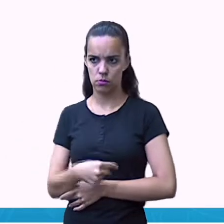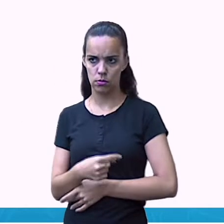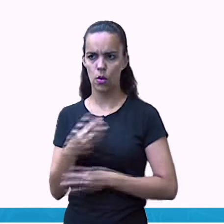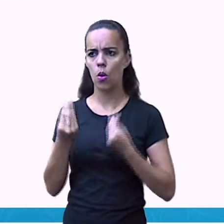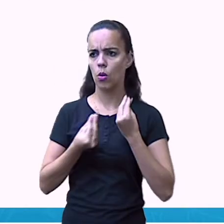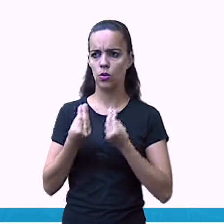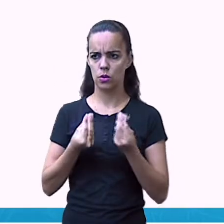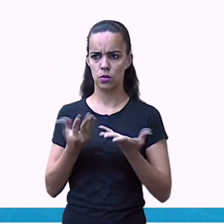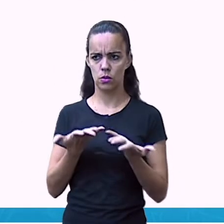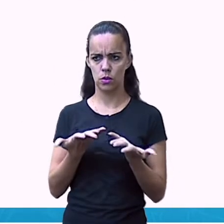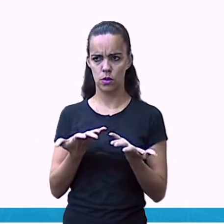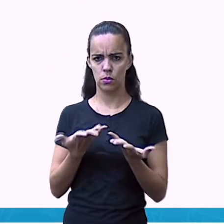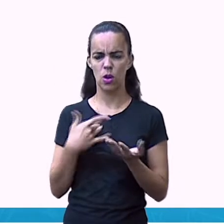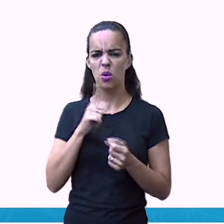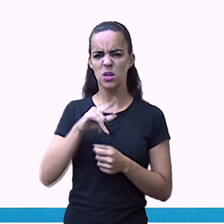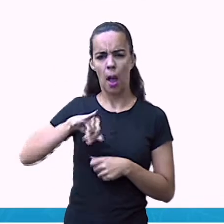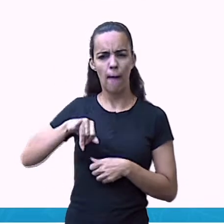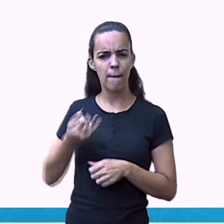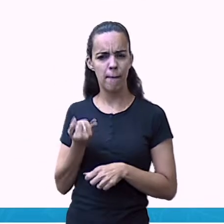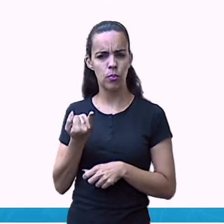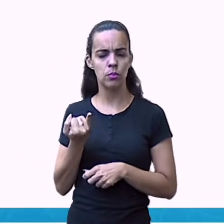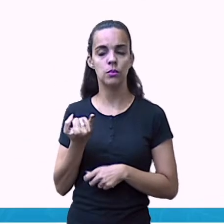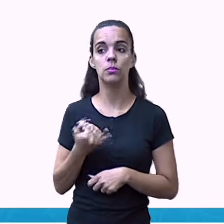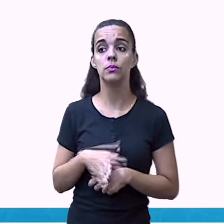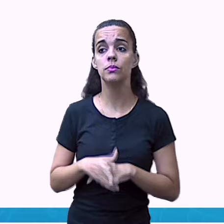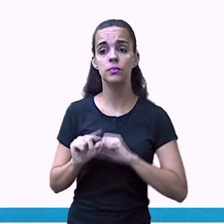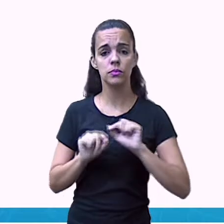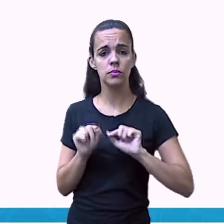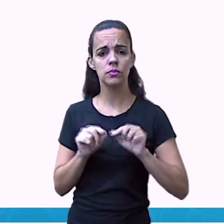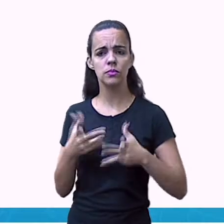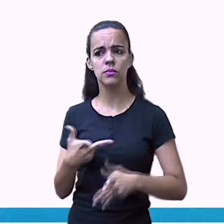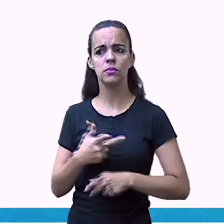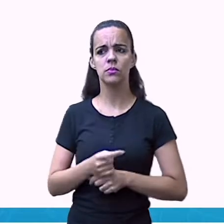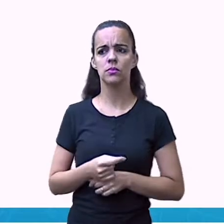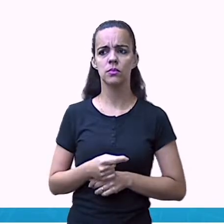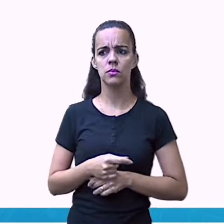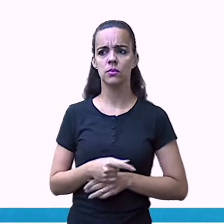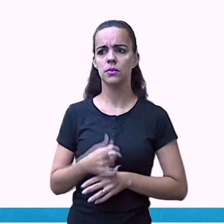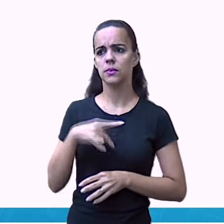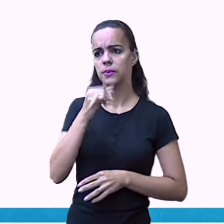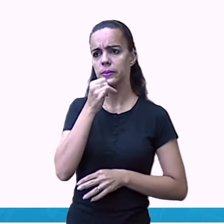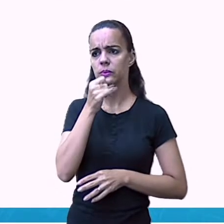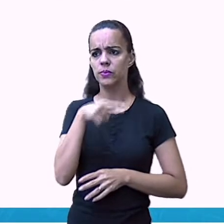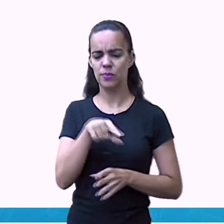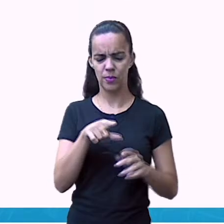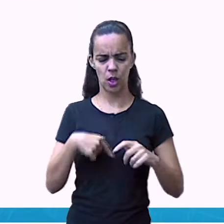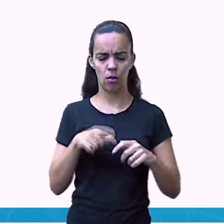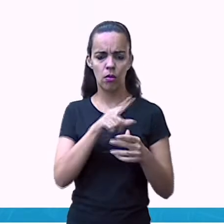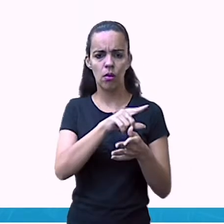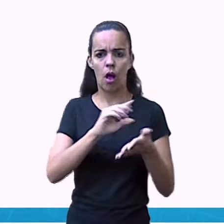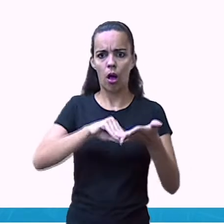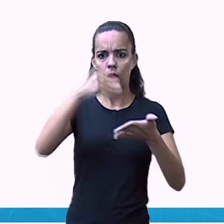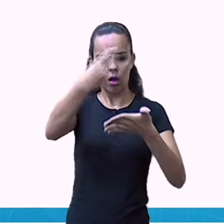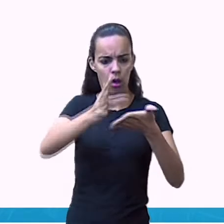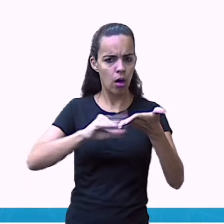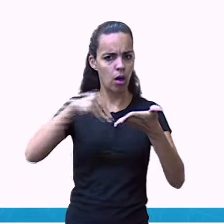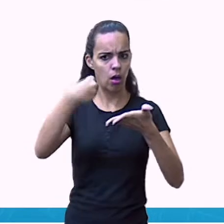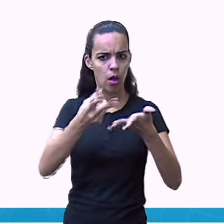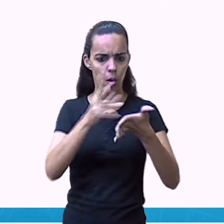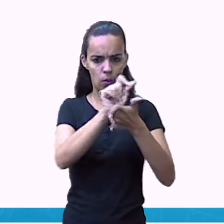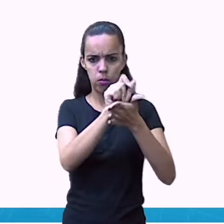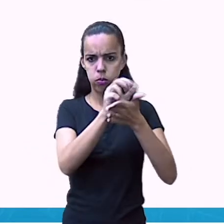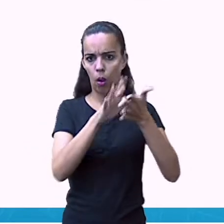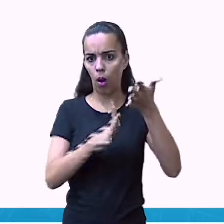Como assim cláusulas abusivas? Igual eu falei, às vezes tem lá aquele contrato enorme de adesão em